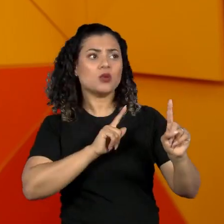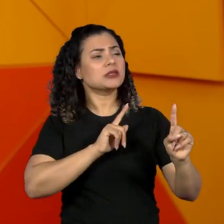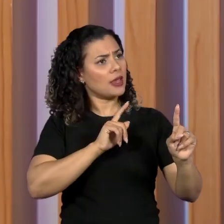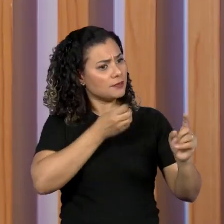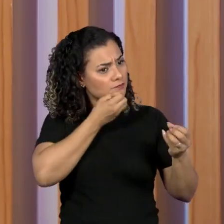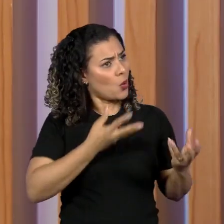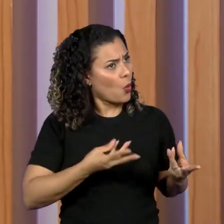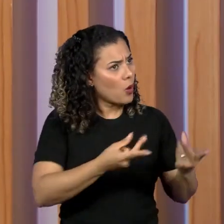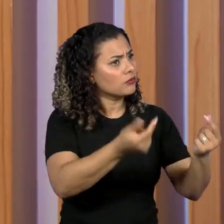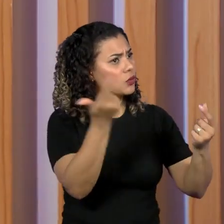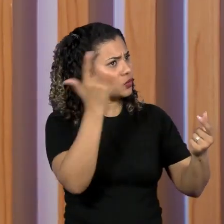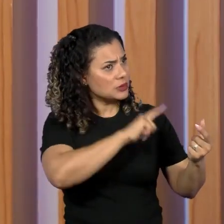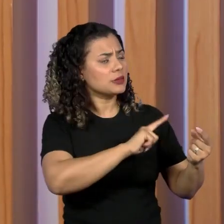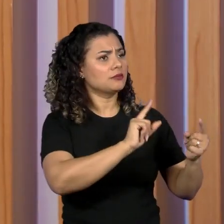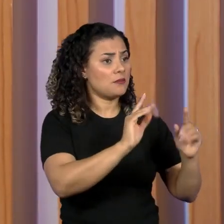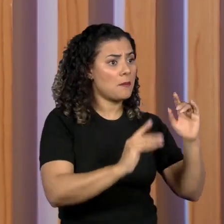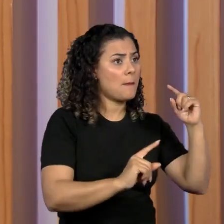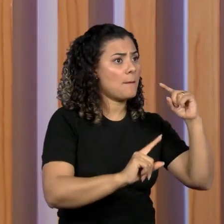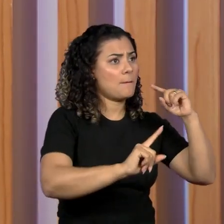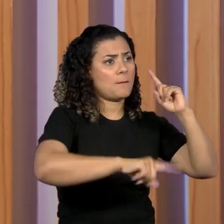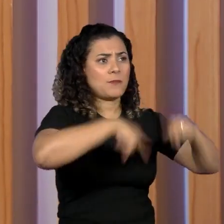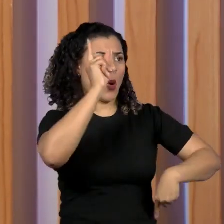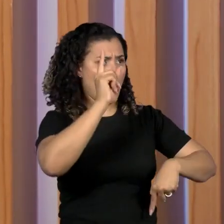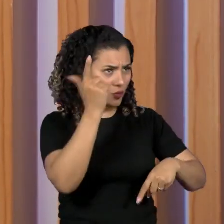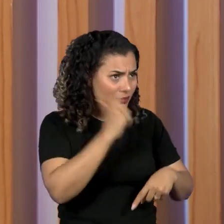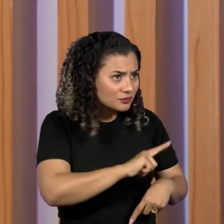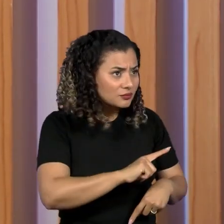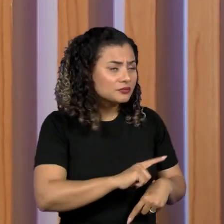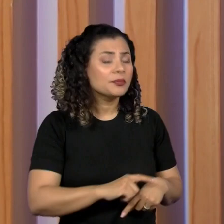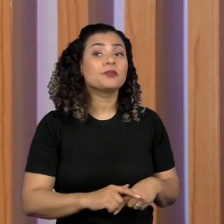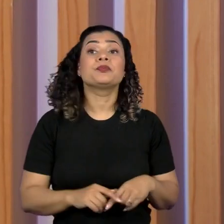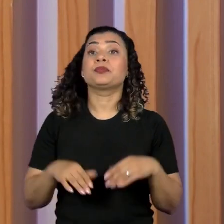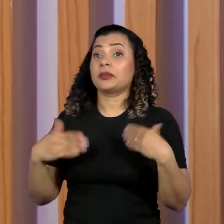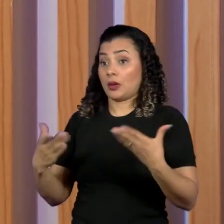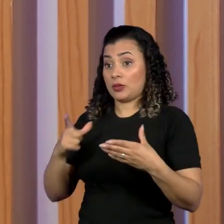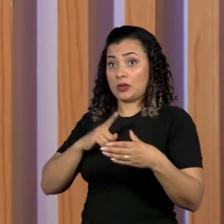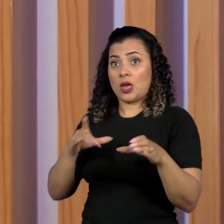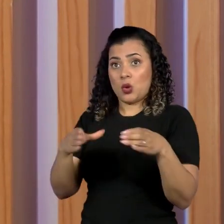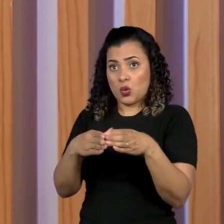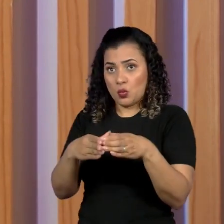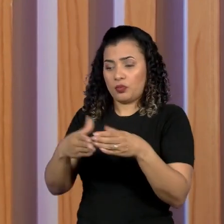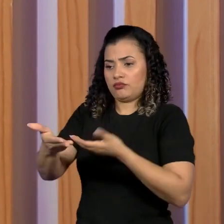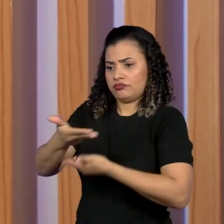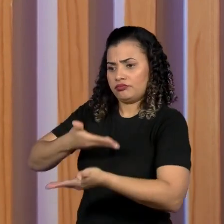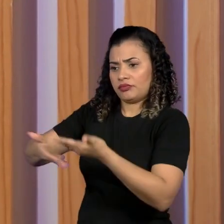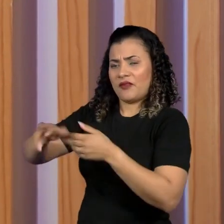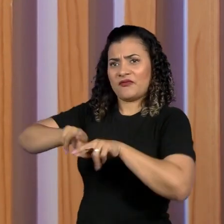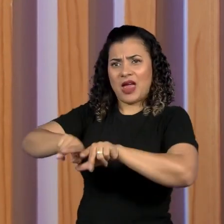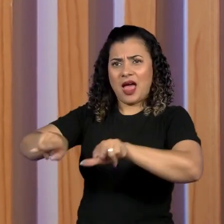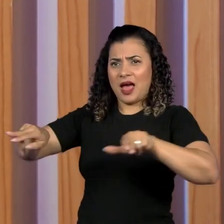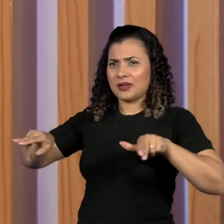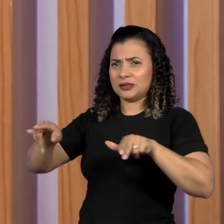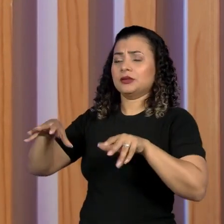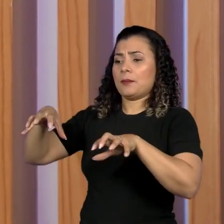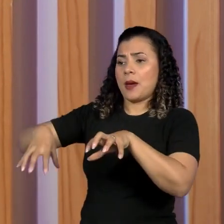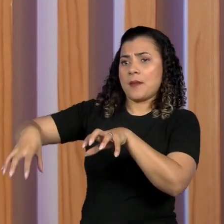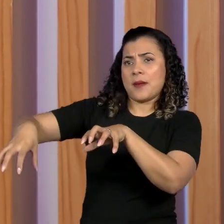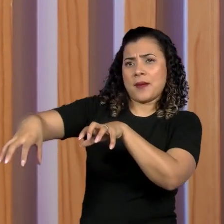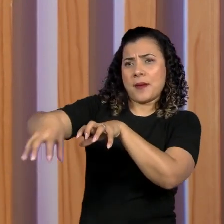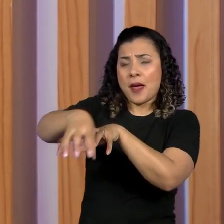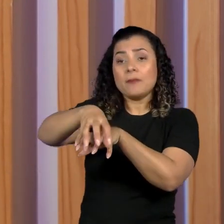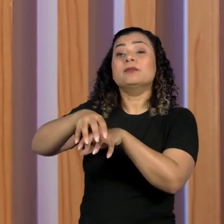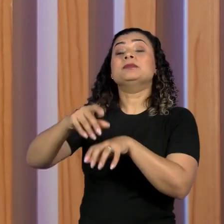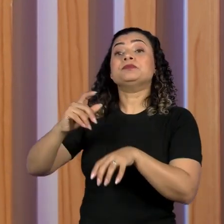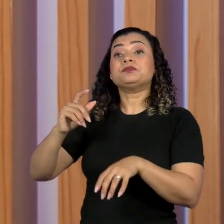sólido? Sim, com certeza. Tem, vem melhorando muito, né? Os grupos de cooperativas, as instituições que cuidam das